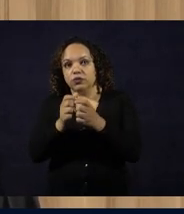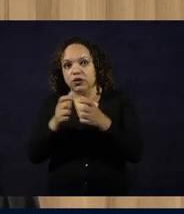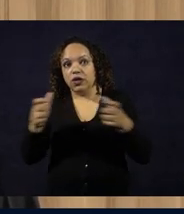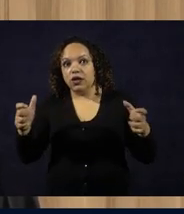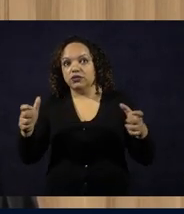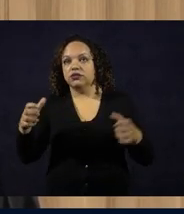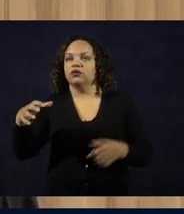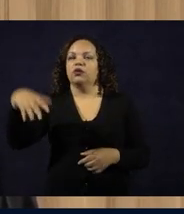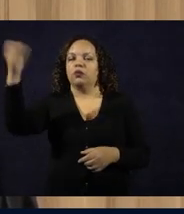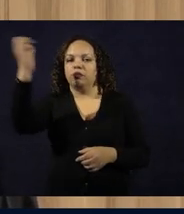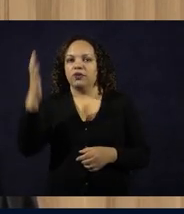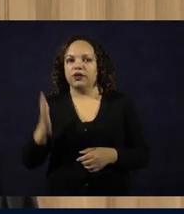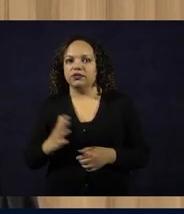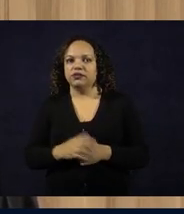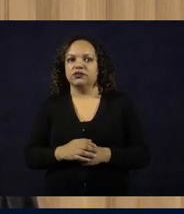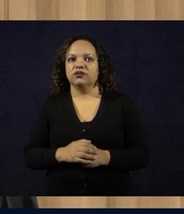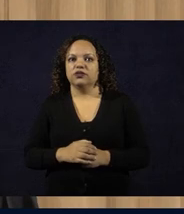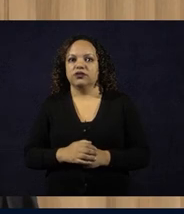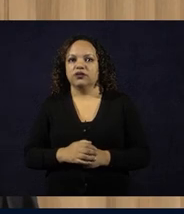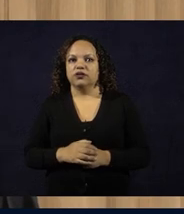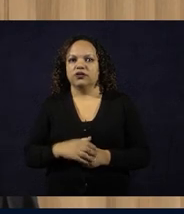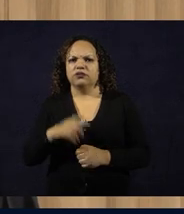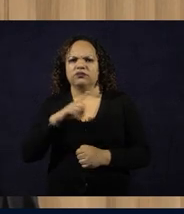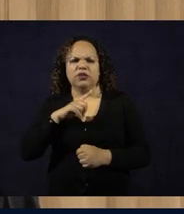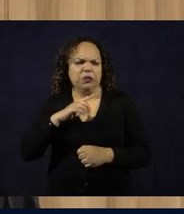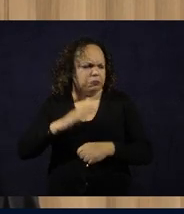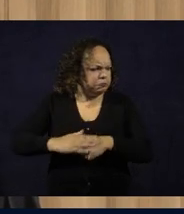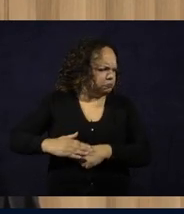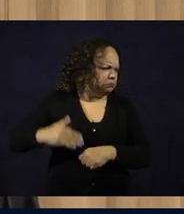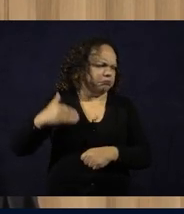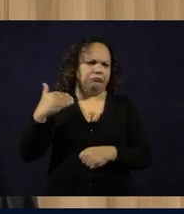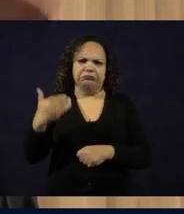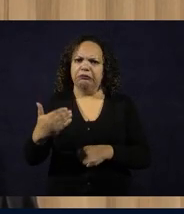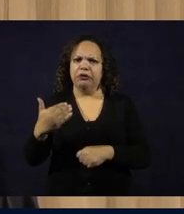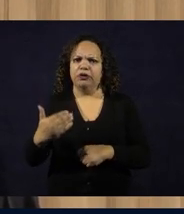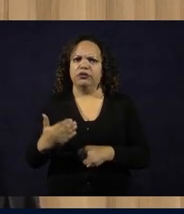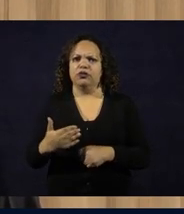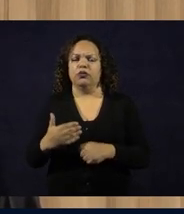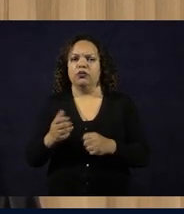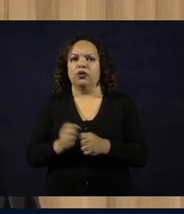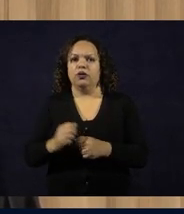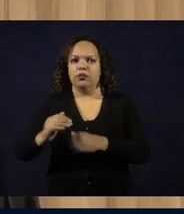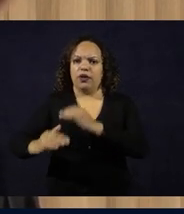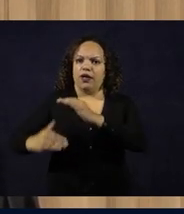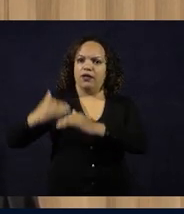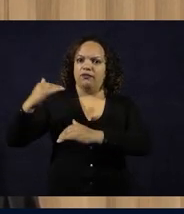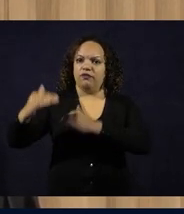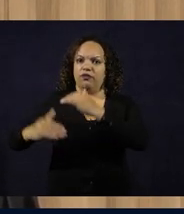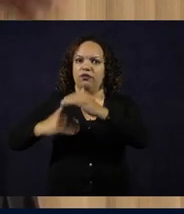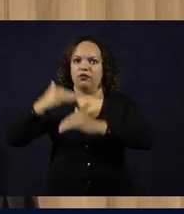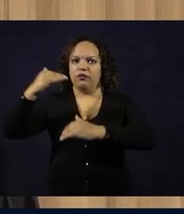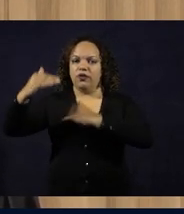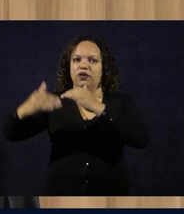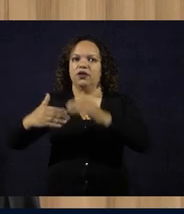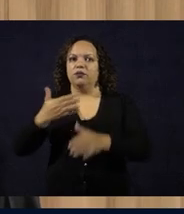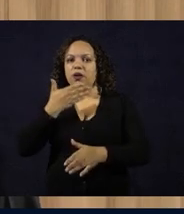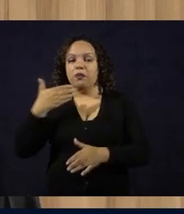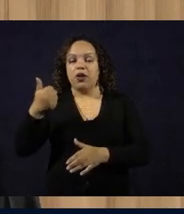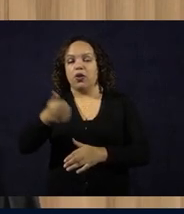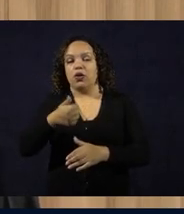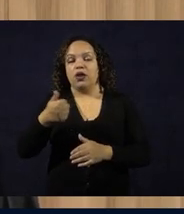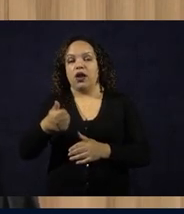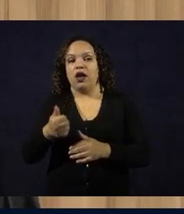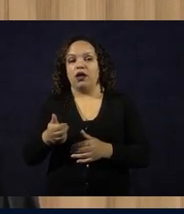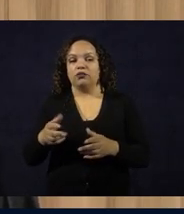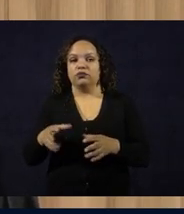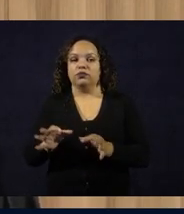o horário que o norte é uma realidade Como Ricardo falou Tem muito ainda para evoluir né tem espaço para para saltar para melhorar a infraestrutura